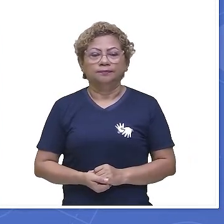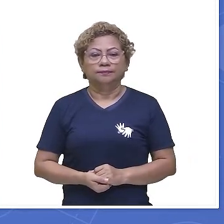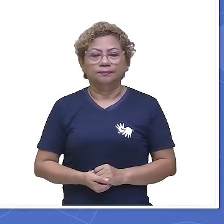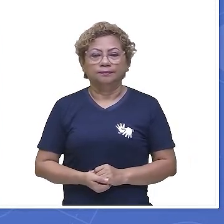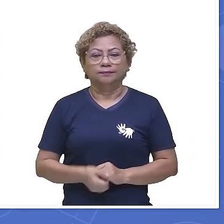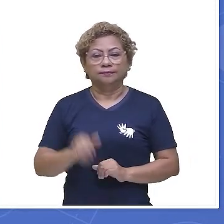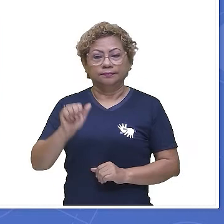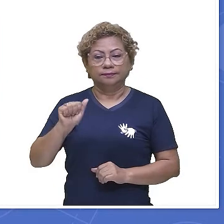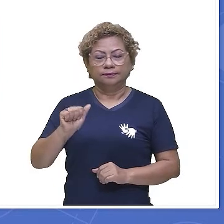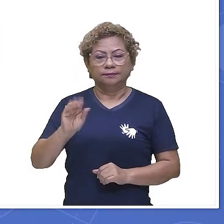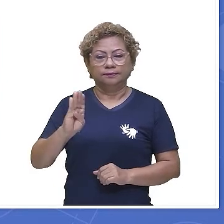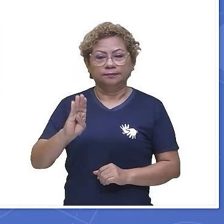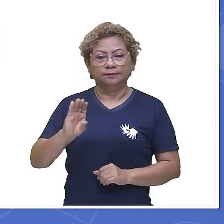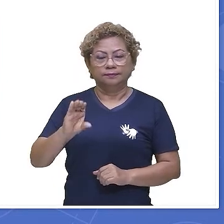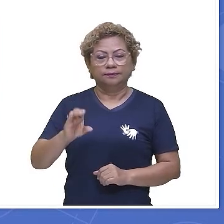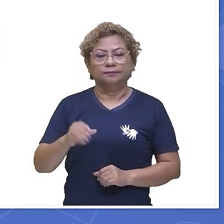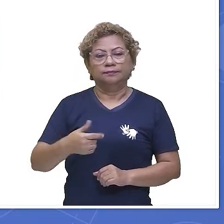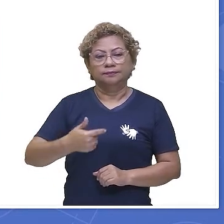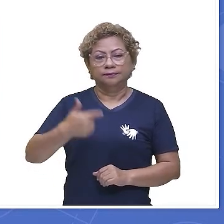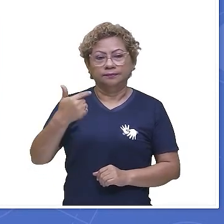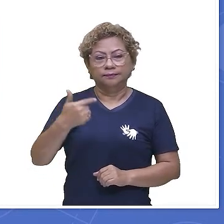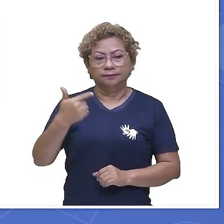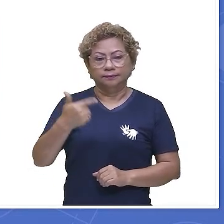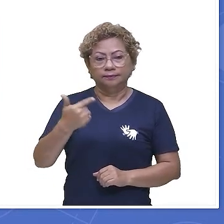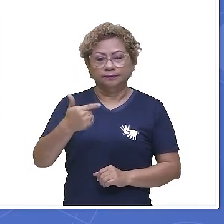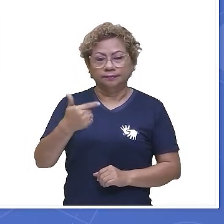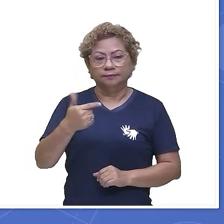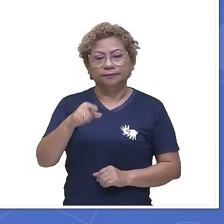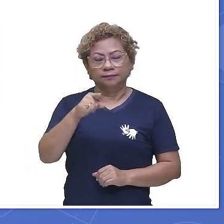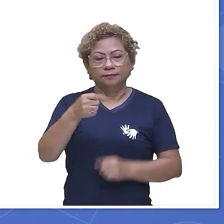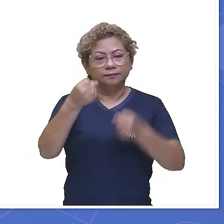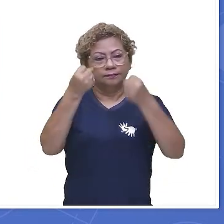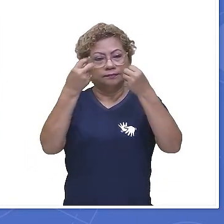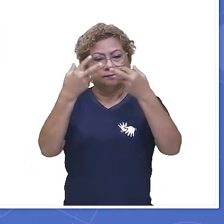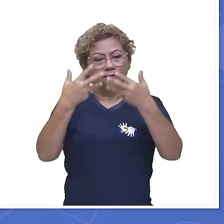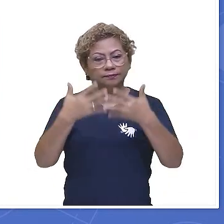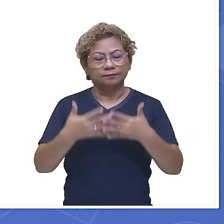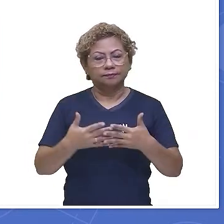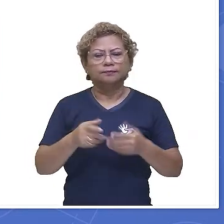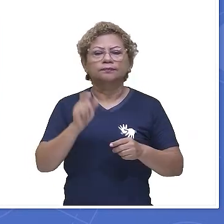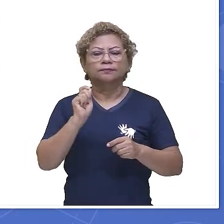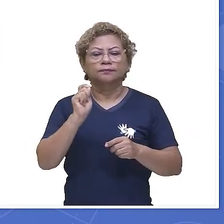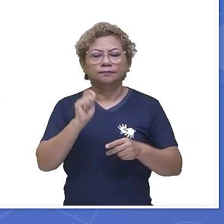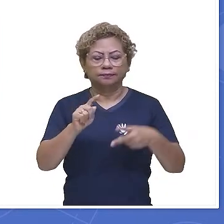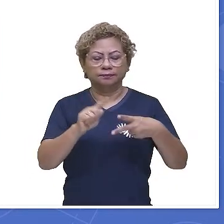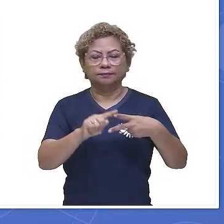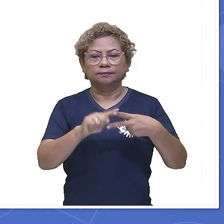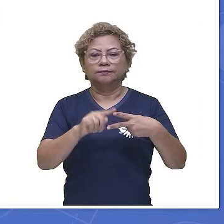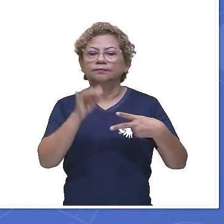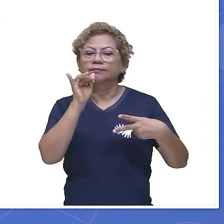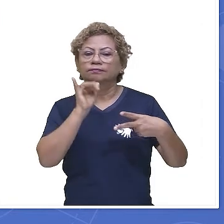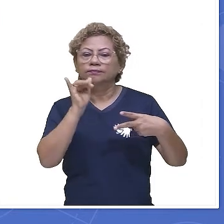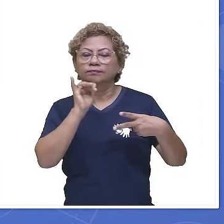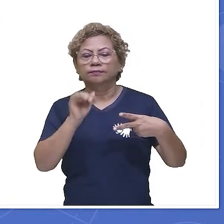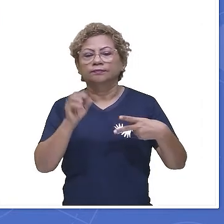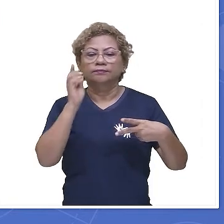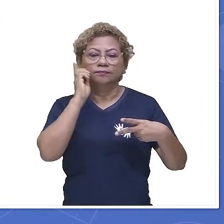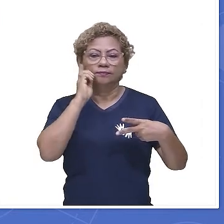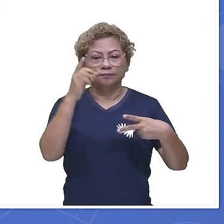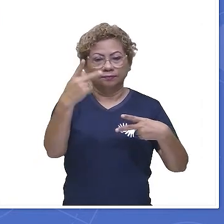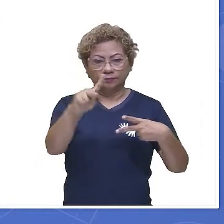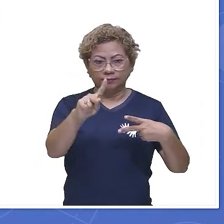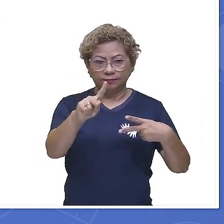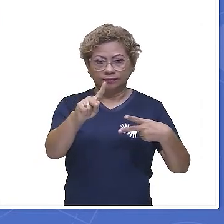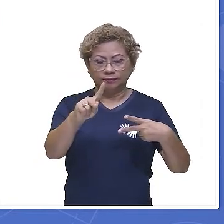questão 2, você vai escrever, você vai explicar o que é física clássica e dar alguns exemplos do seu cotidiano, né, sobre